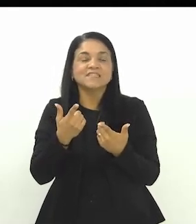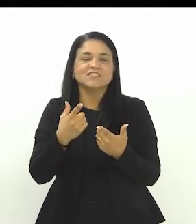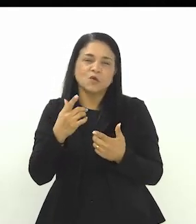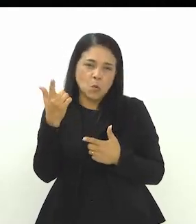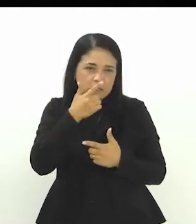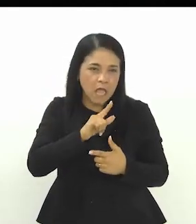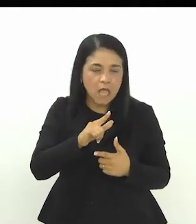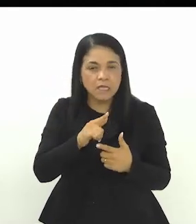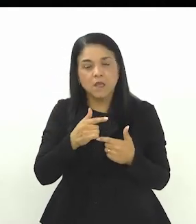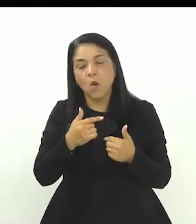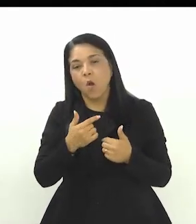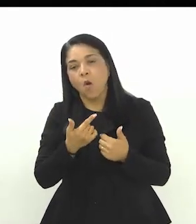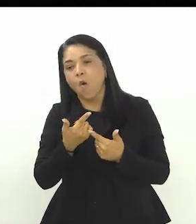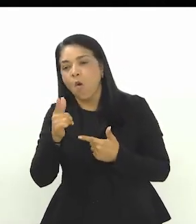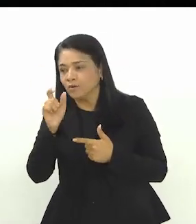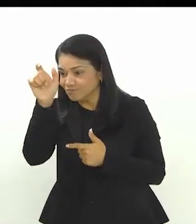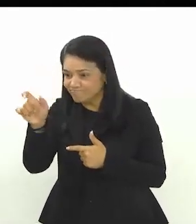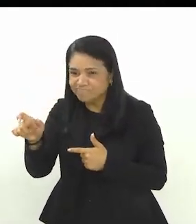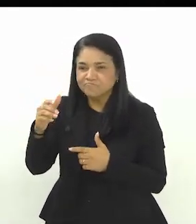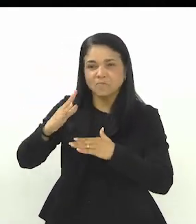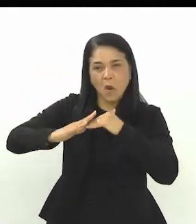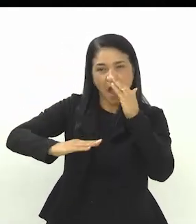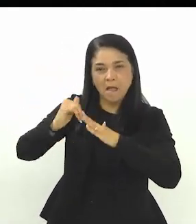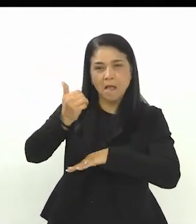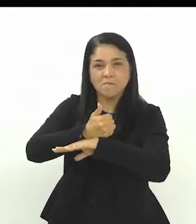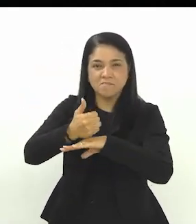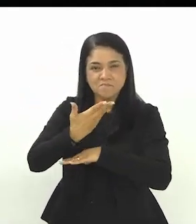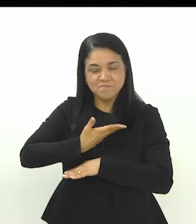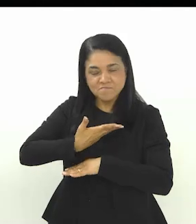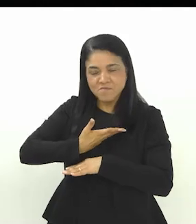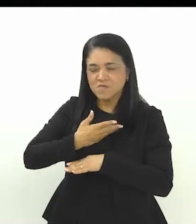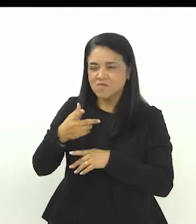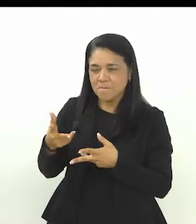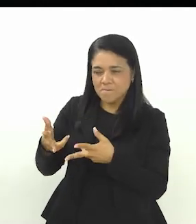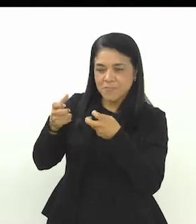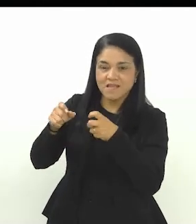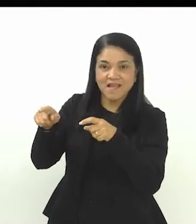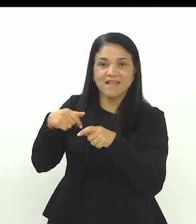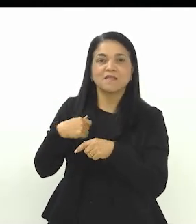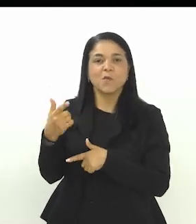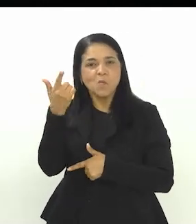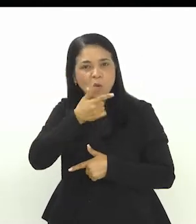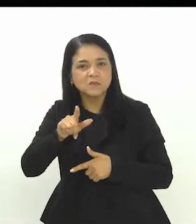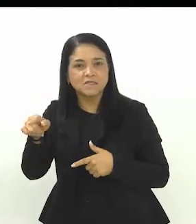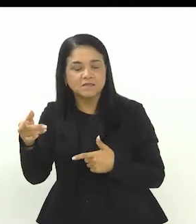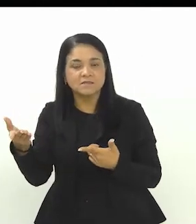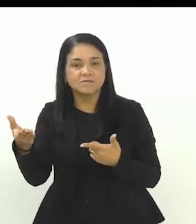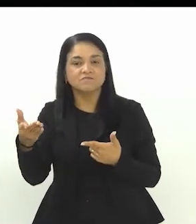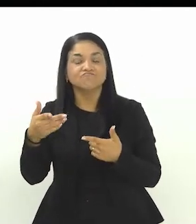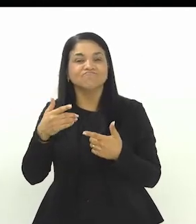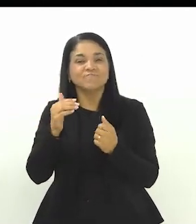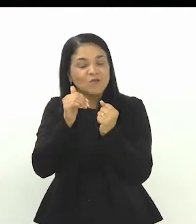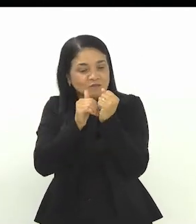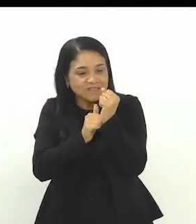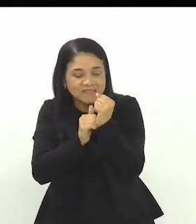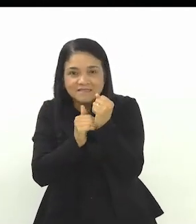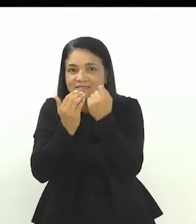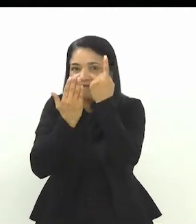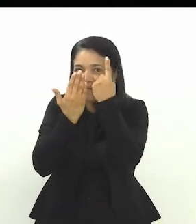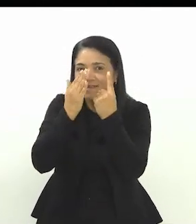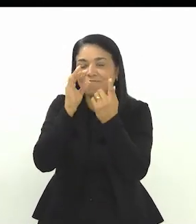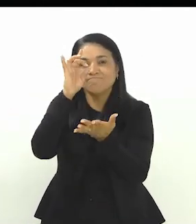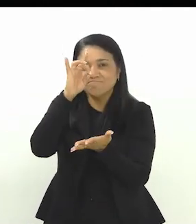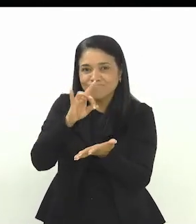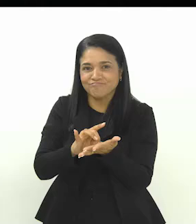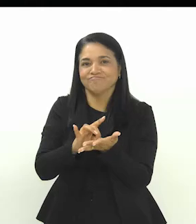ano que você consegue, tem outro ano que você vê um companheiro, você fala, caramba, eu acho que o grande mistério do carnaval